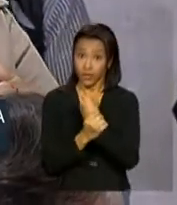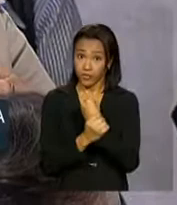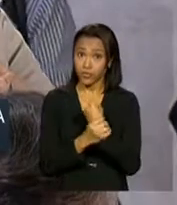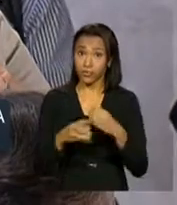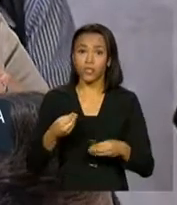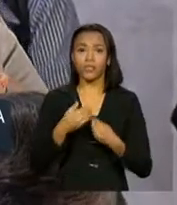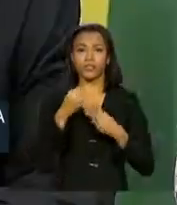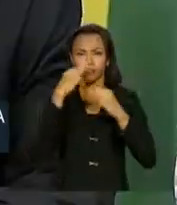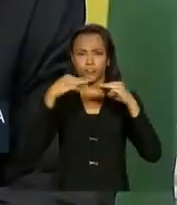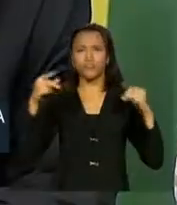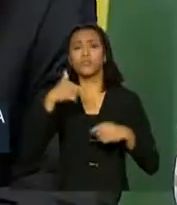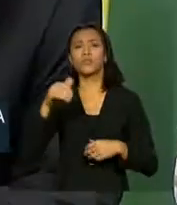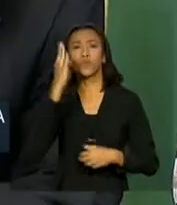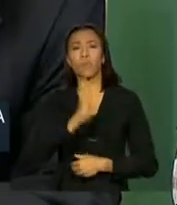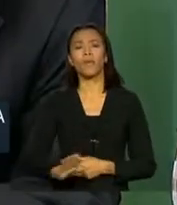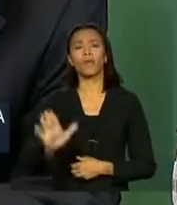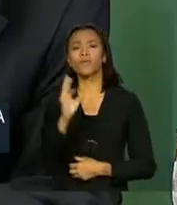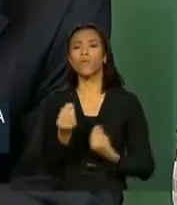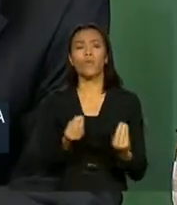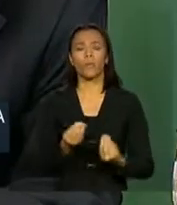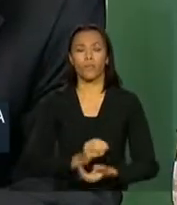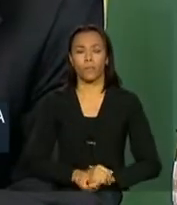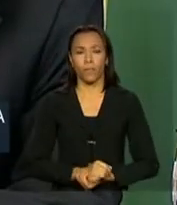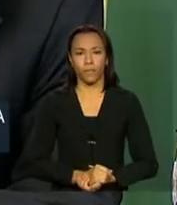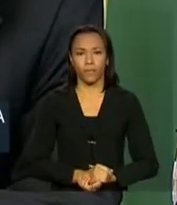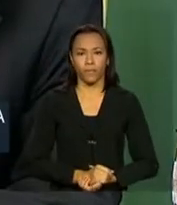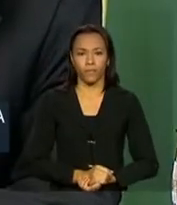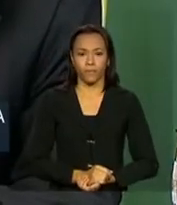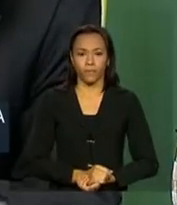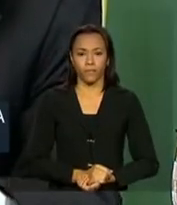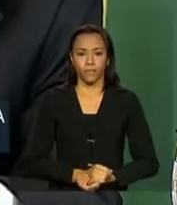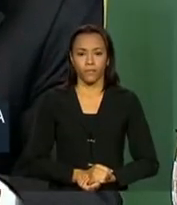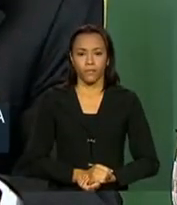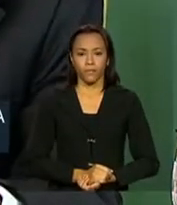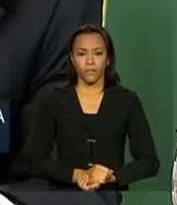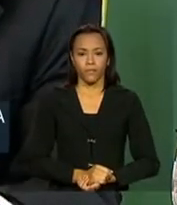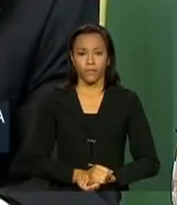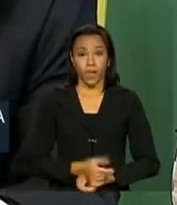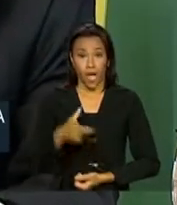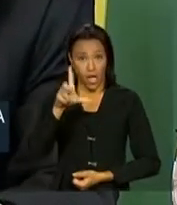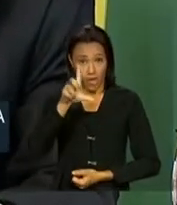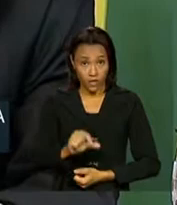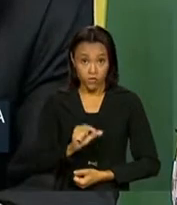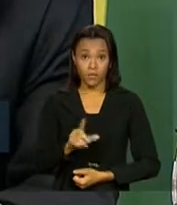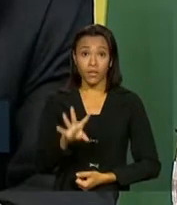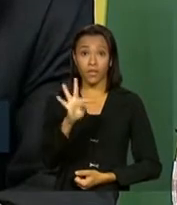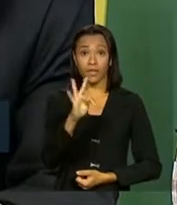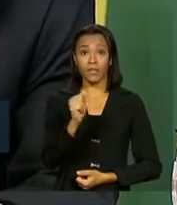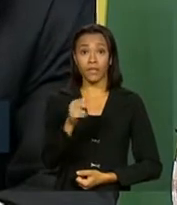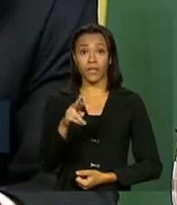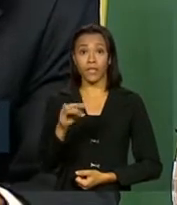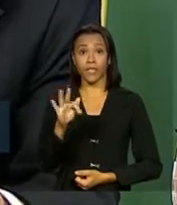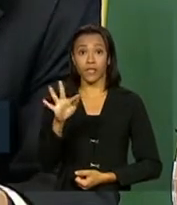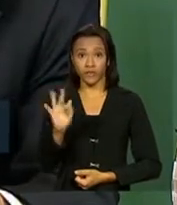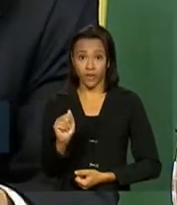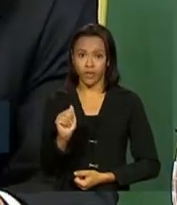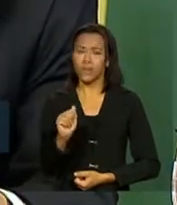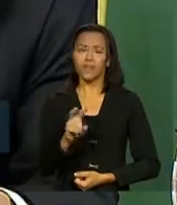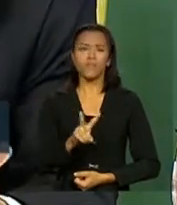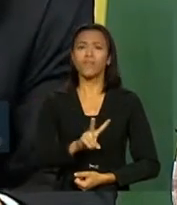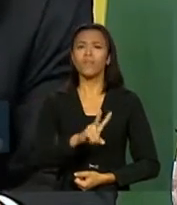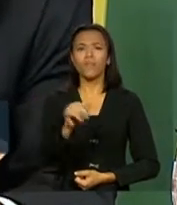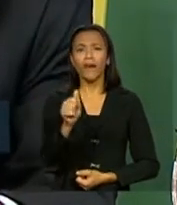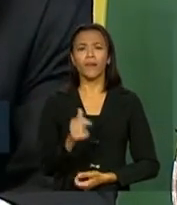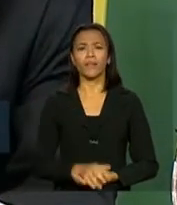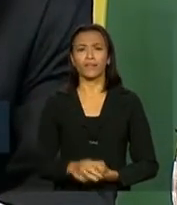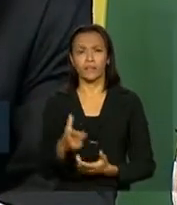do país. Sim, nós, a redução da tarifa não prejudicará